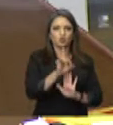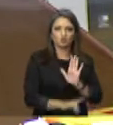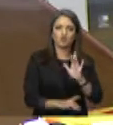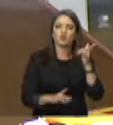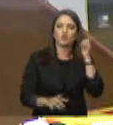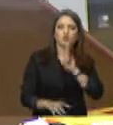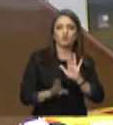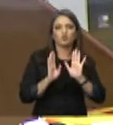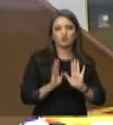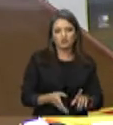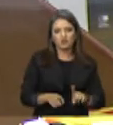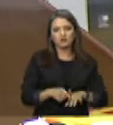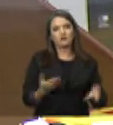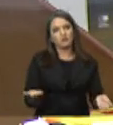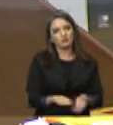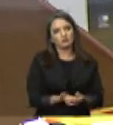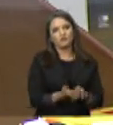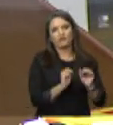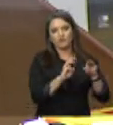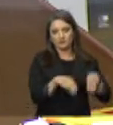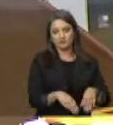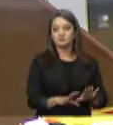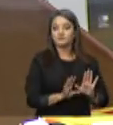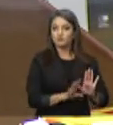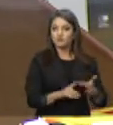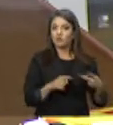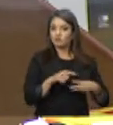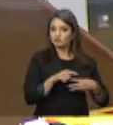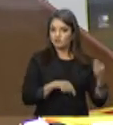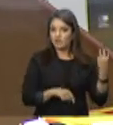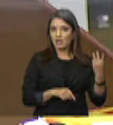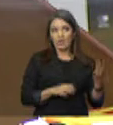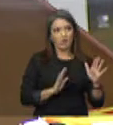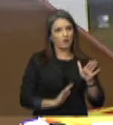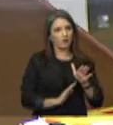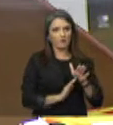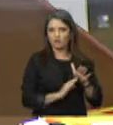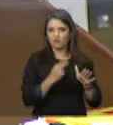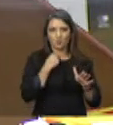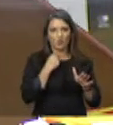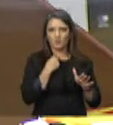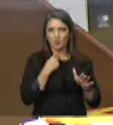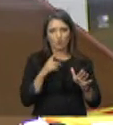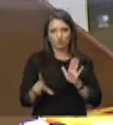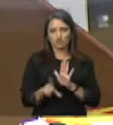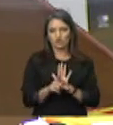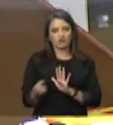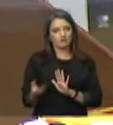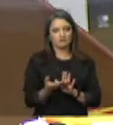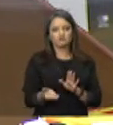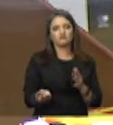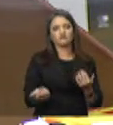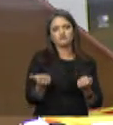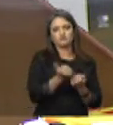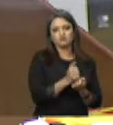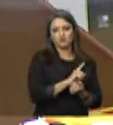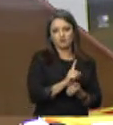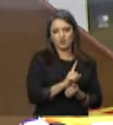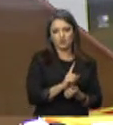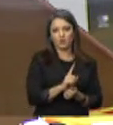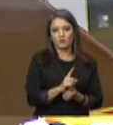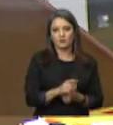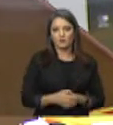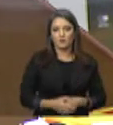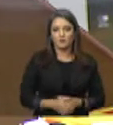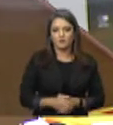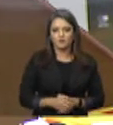o ato jurídico perfeito EA coisa julgada esse os limites constitucionais que O legislador não pode suplantar para